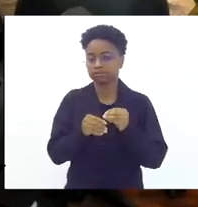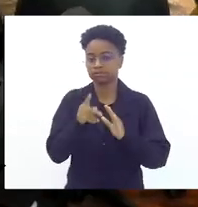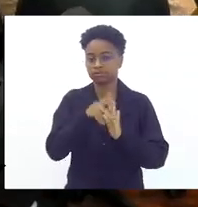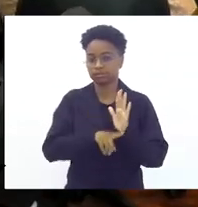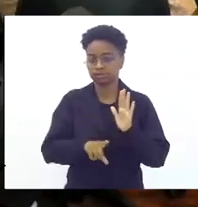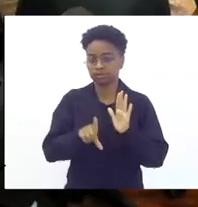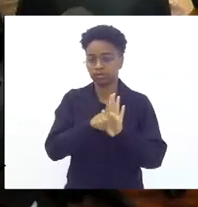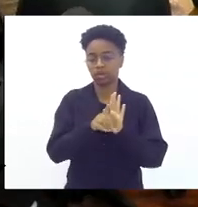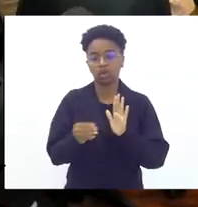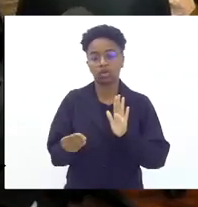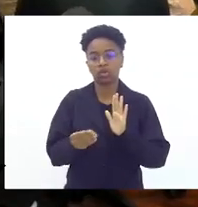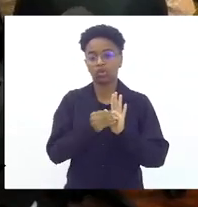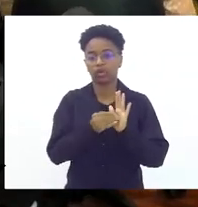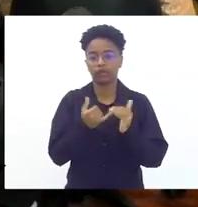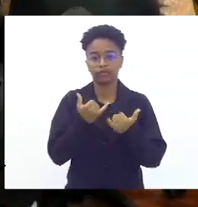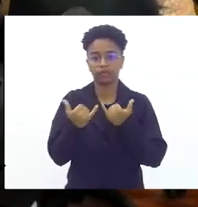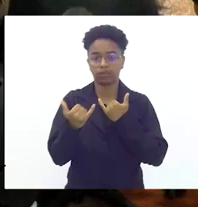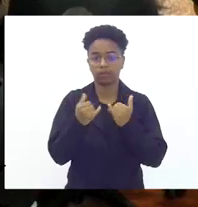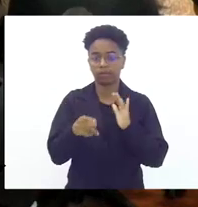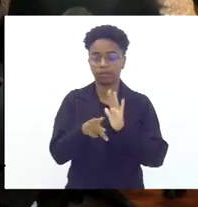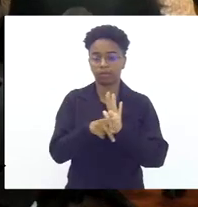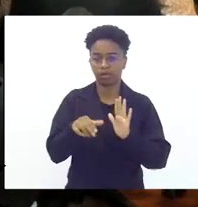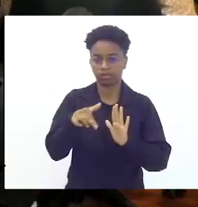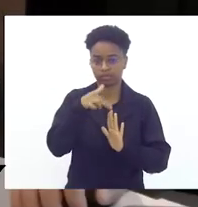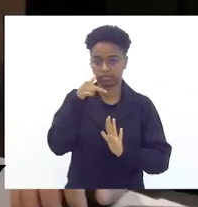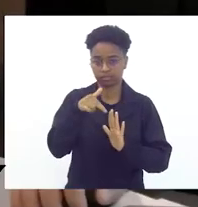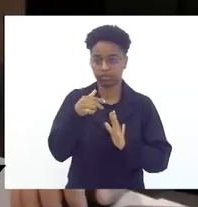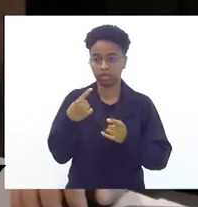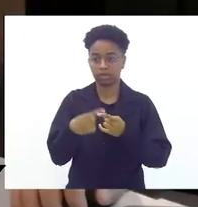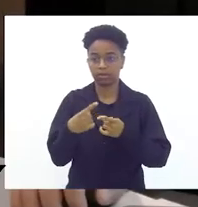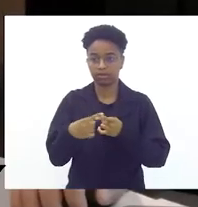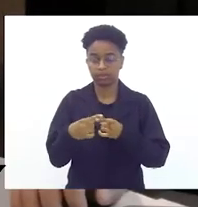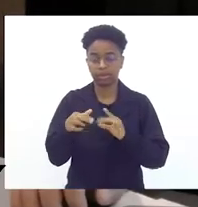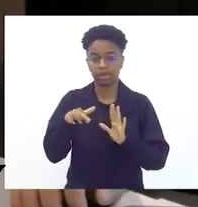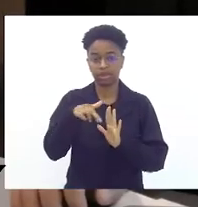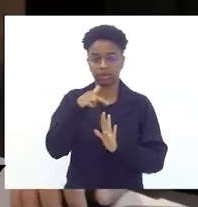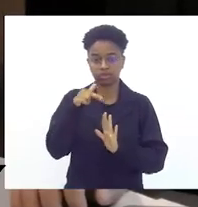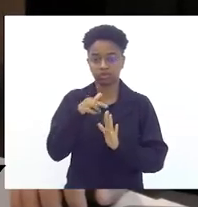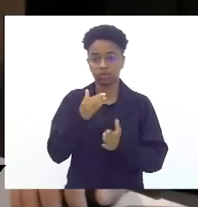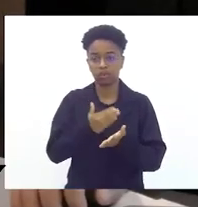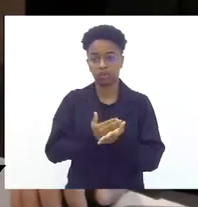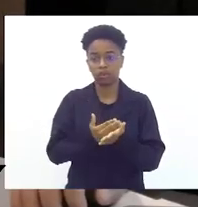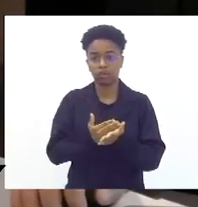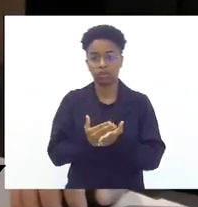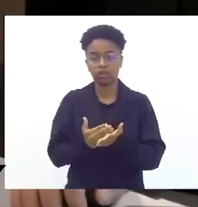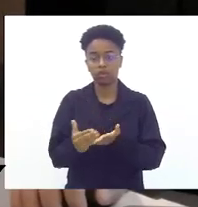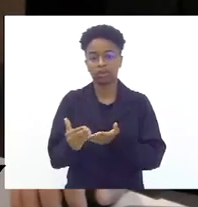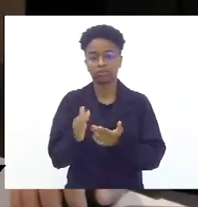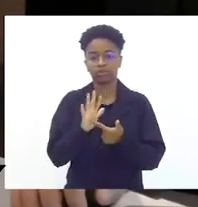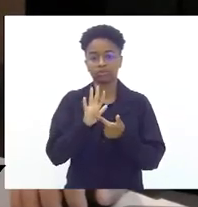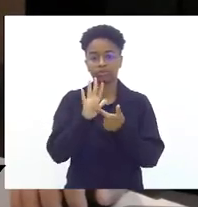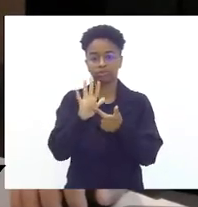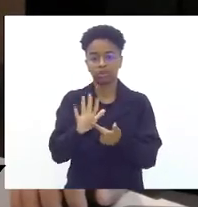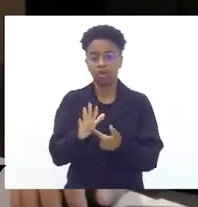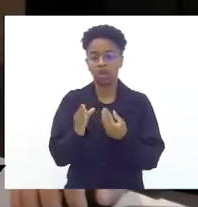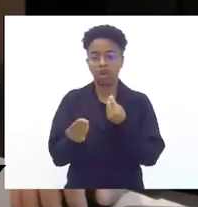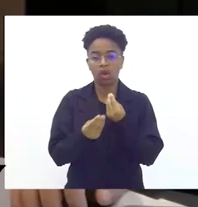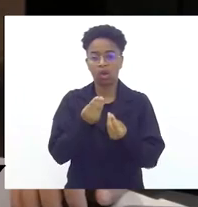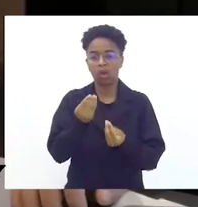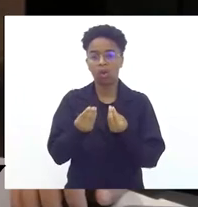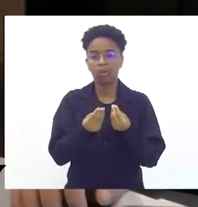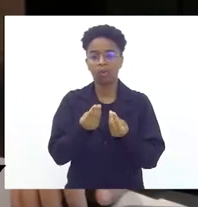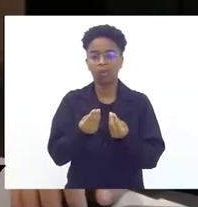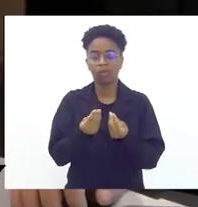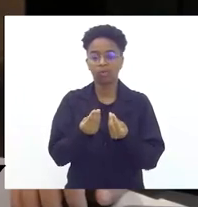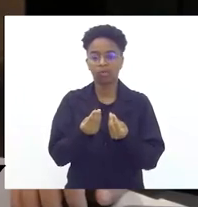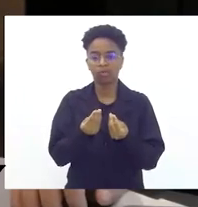com os dados da resolução a resolução Ela começa falando muito sobre a precariedade